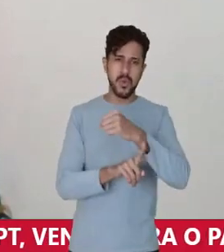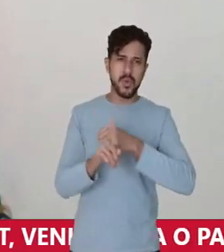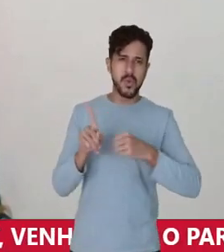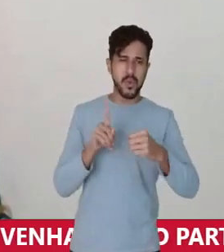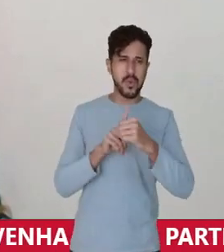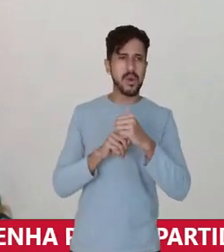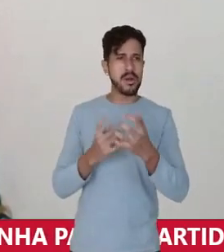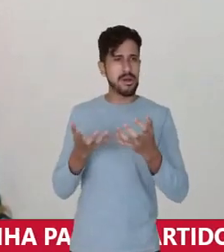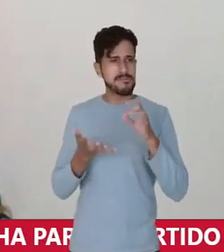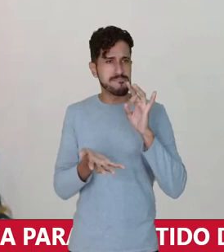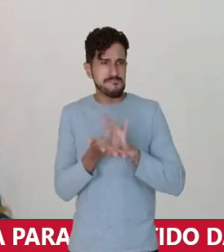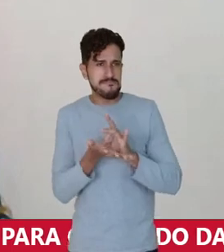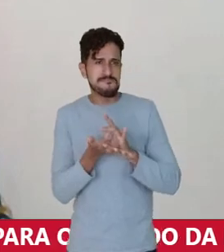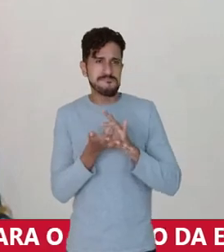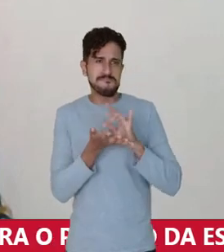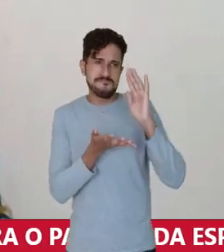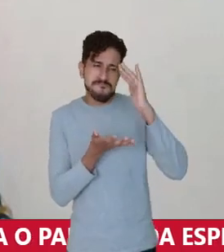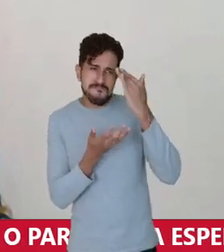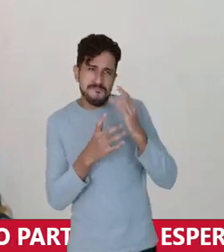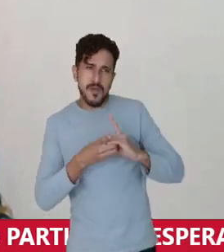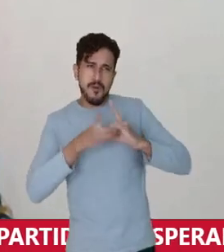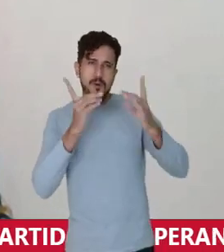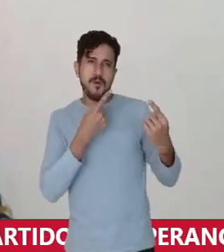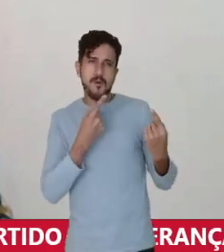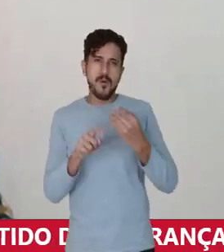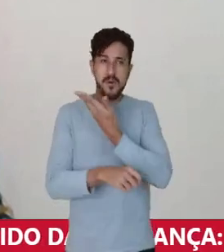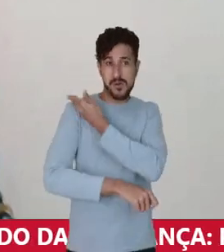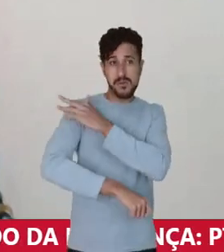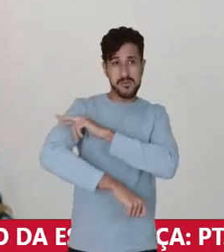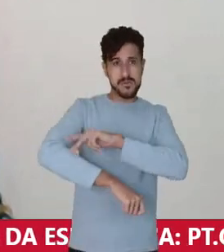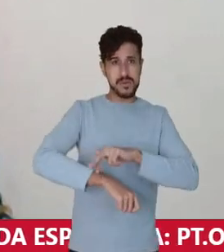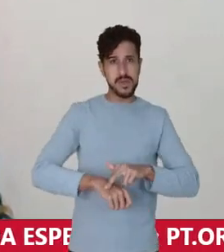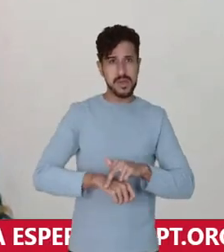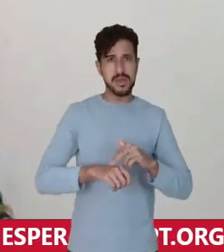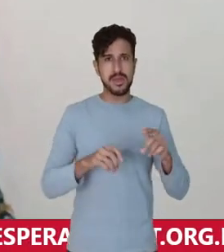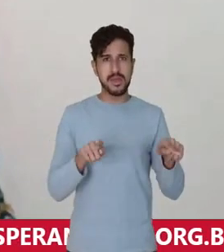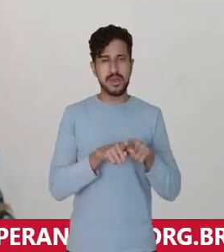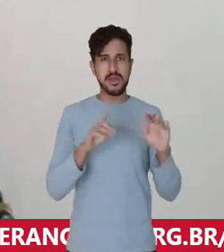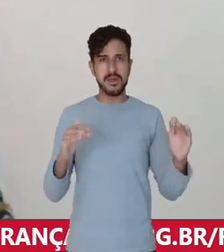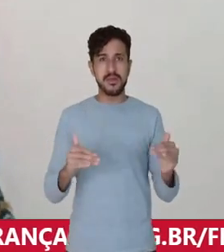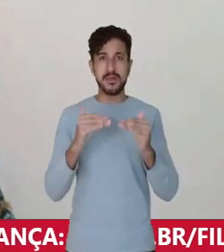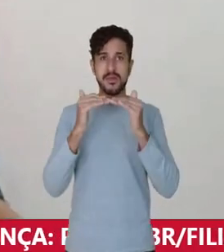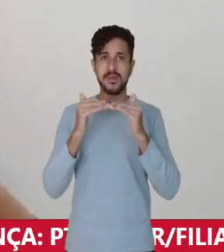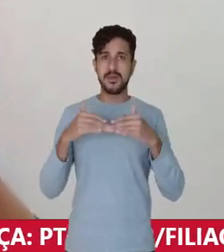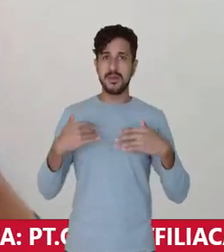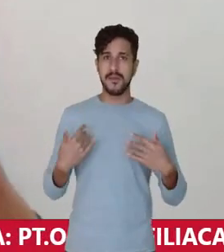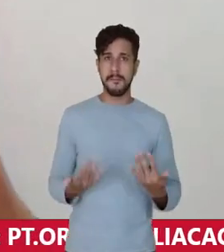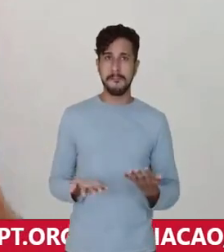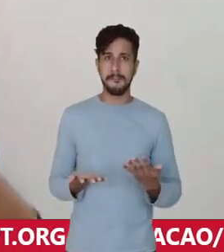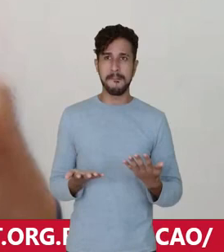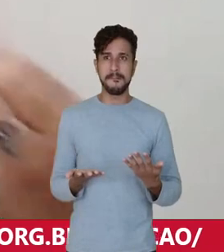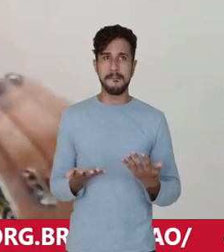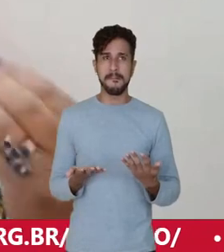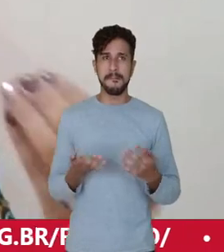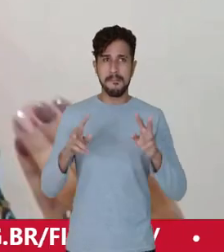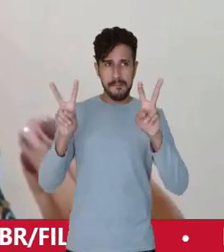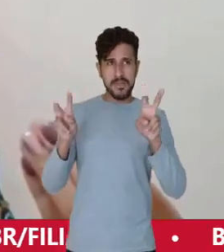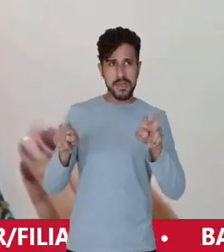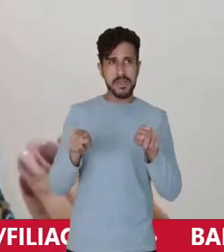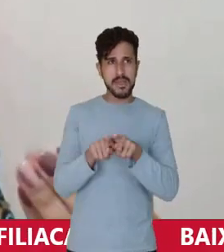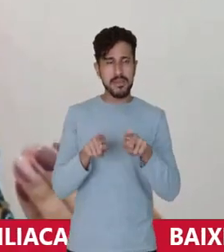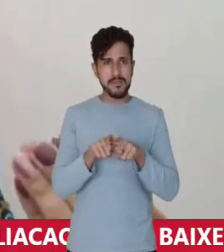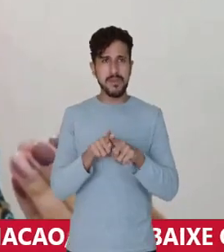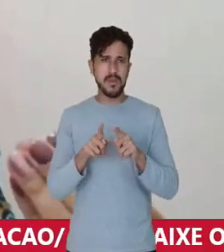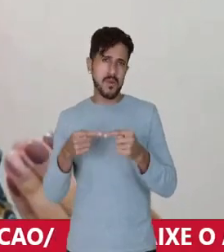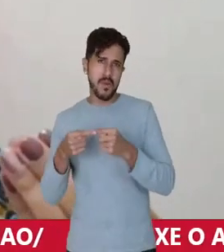quer realmente democrática, antirracista, né, e igualitária. Então, isso também vai passar